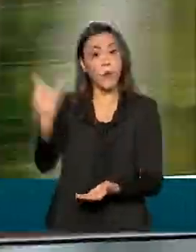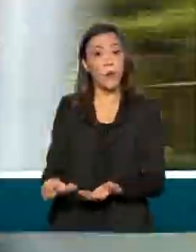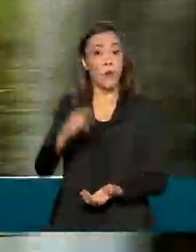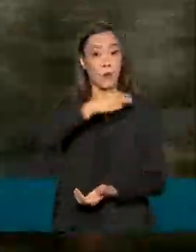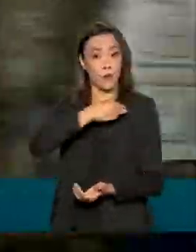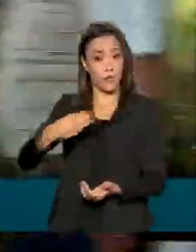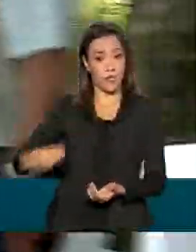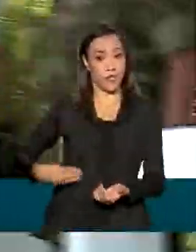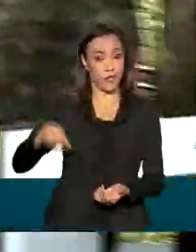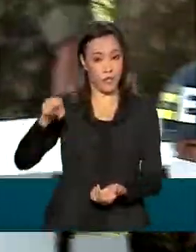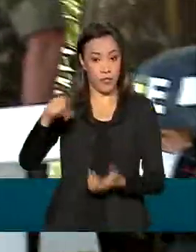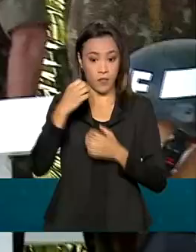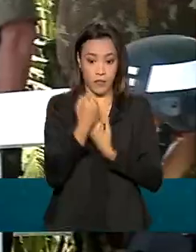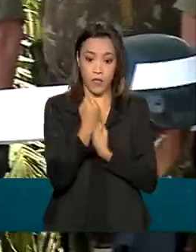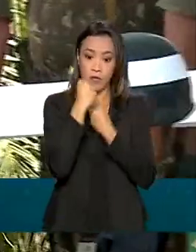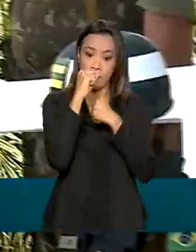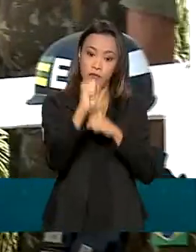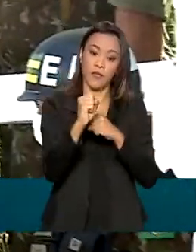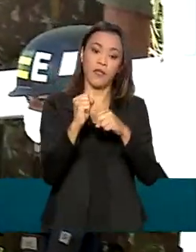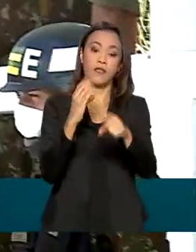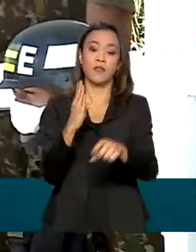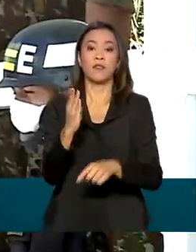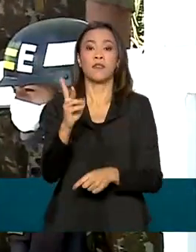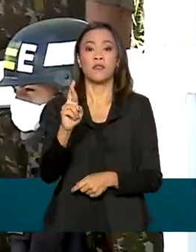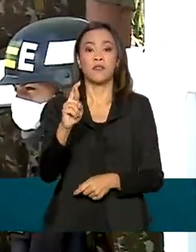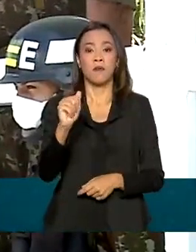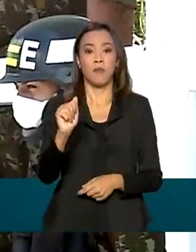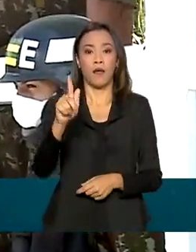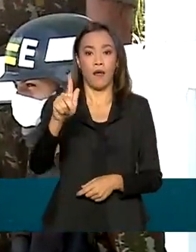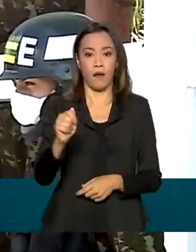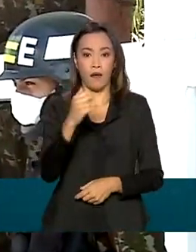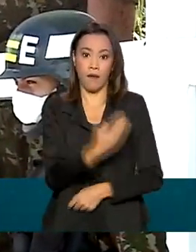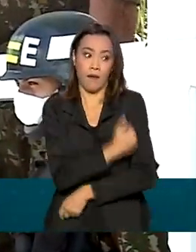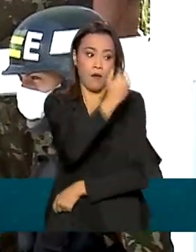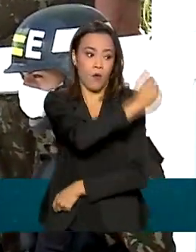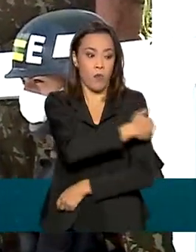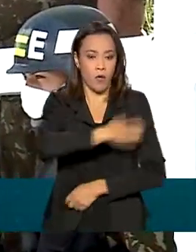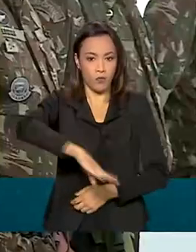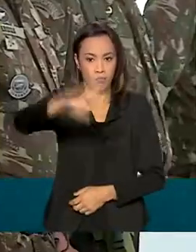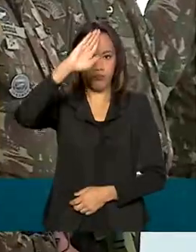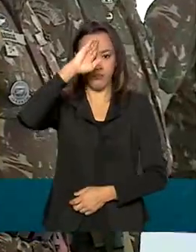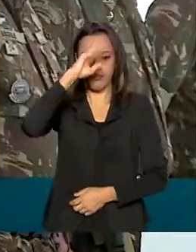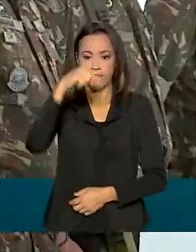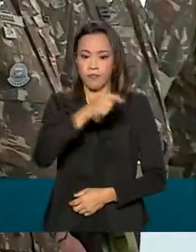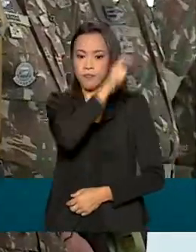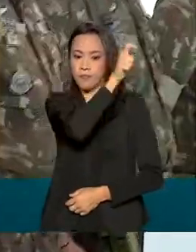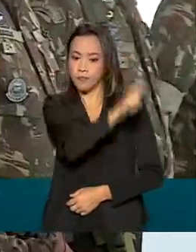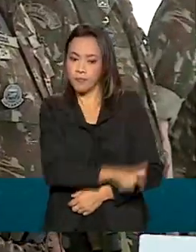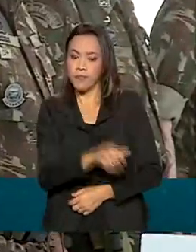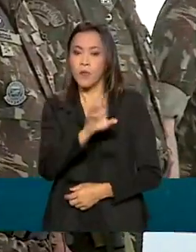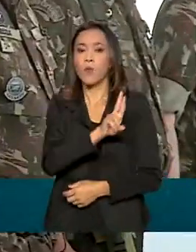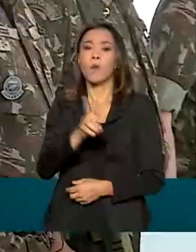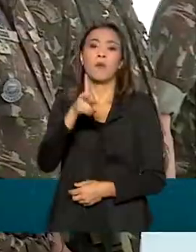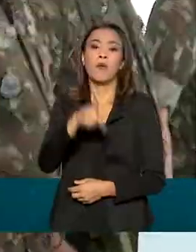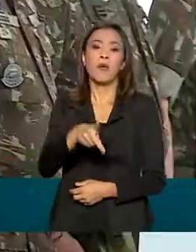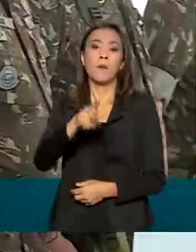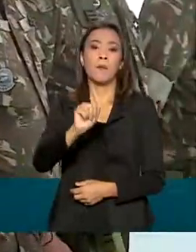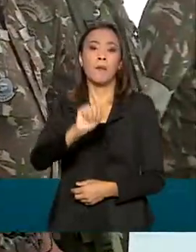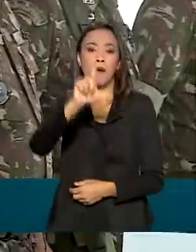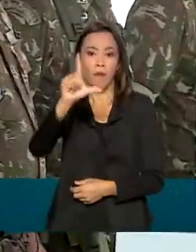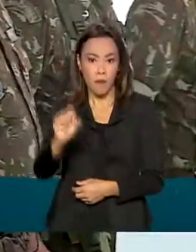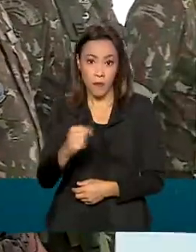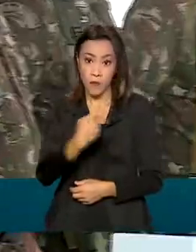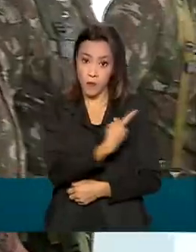Defesa, general Walter Braga Neto, acompanhado pelo comandante do Exército Brasileiro, general Paulo Sérgio Nogueira